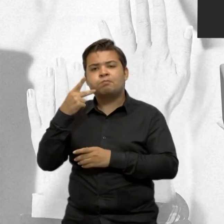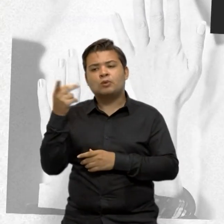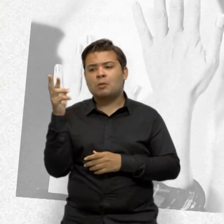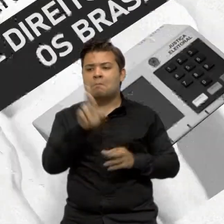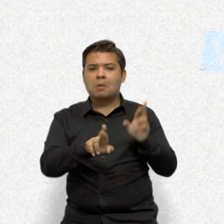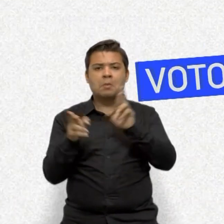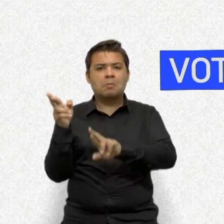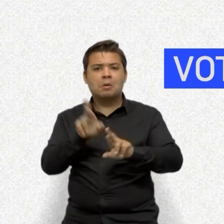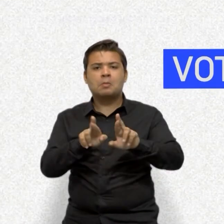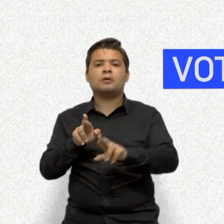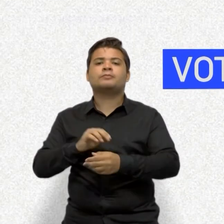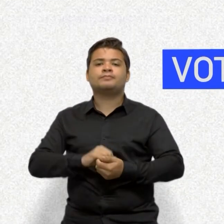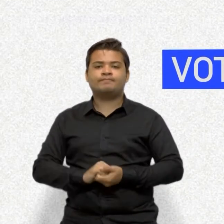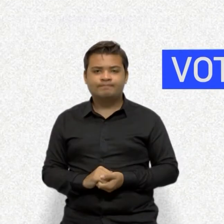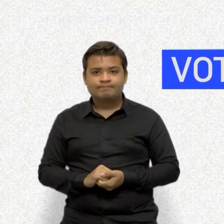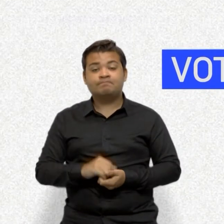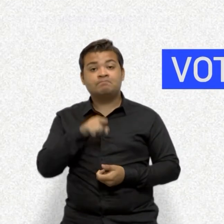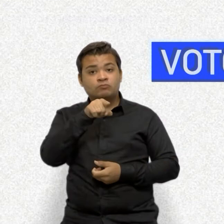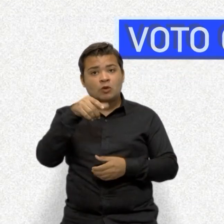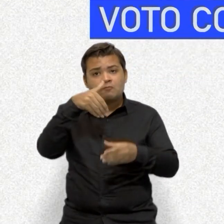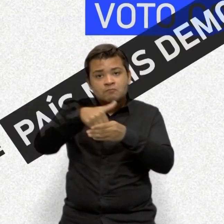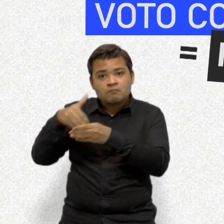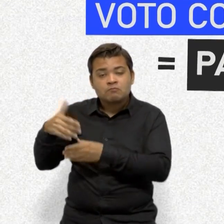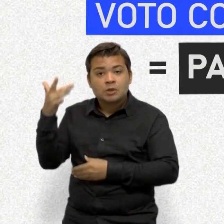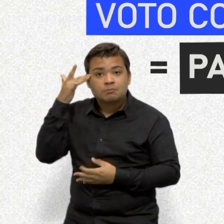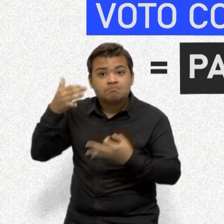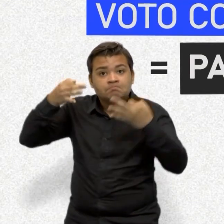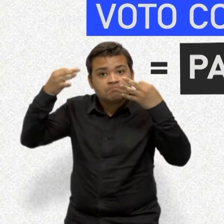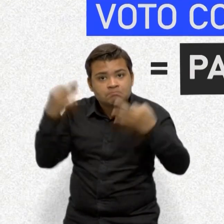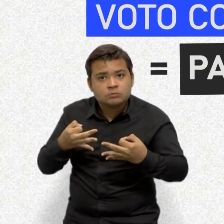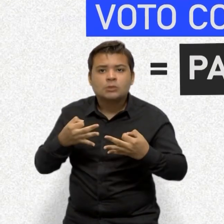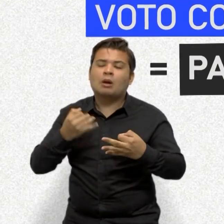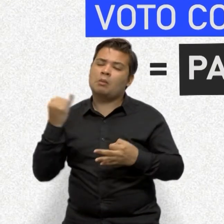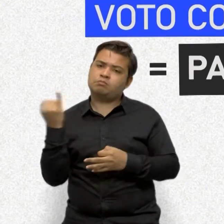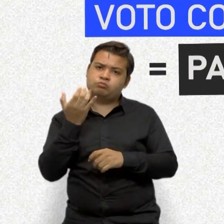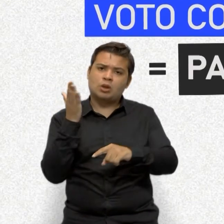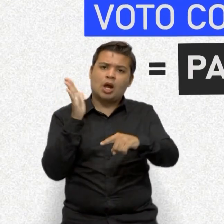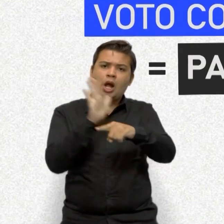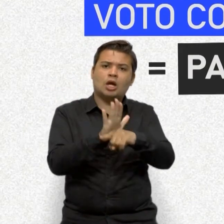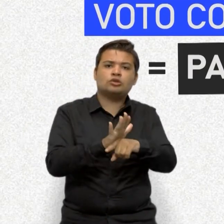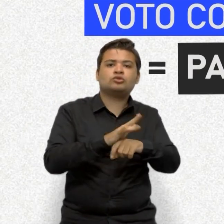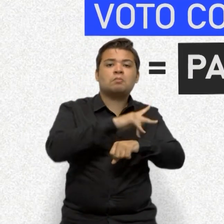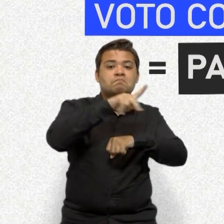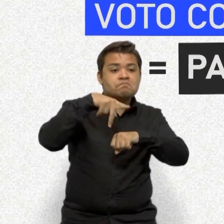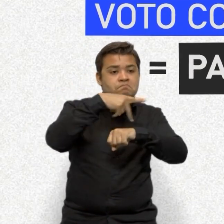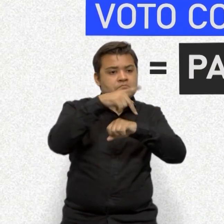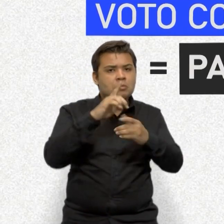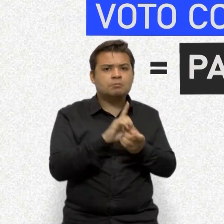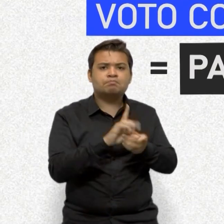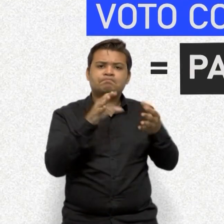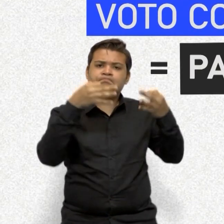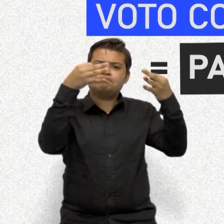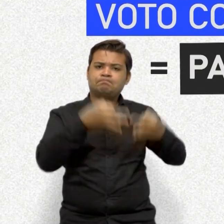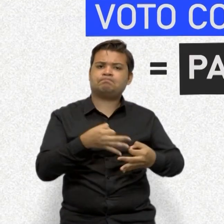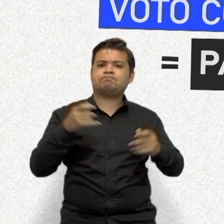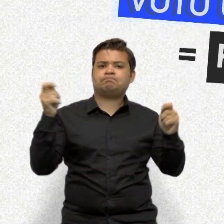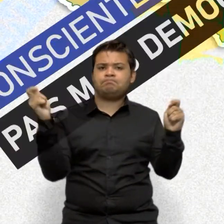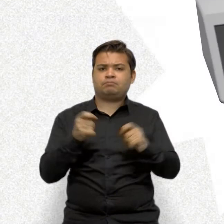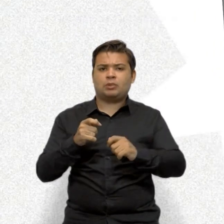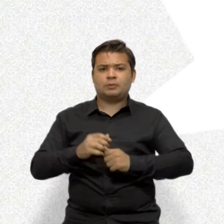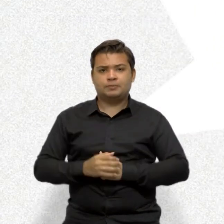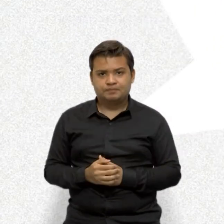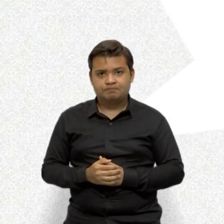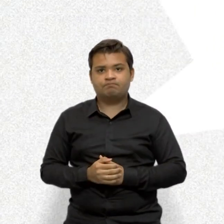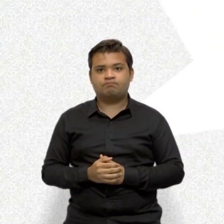1988. Votar de maneira consciente é um passo importante para a construção de um país mais democrático.